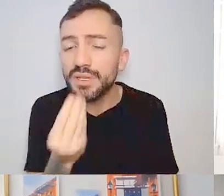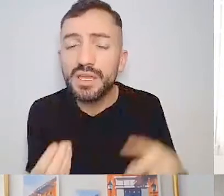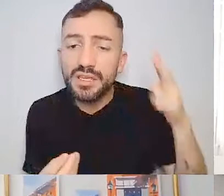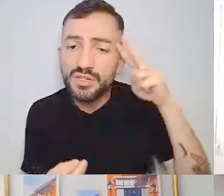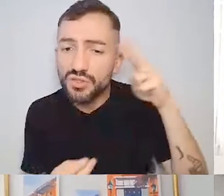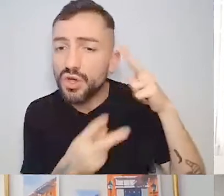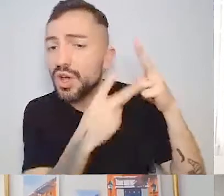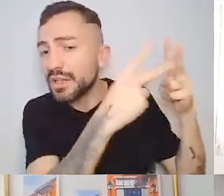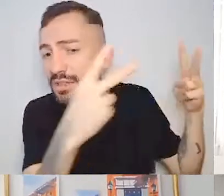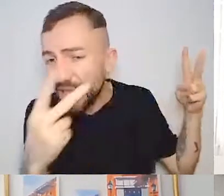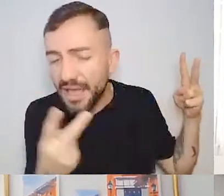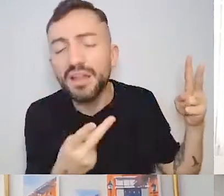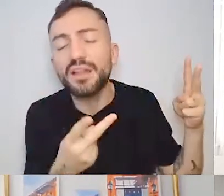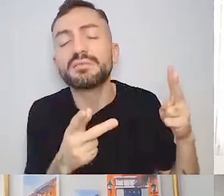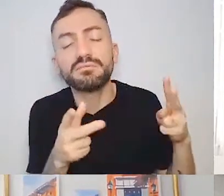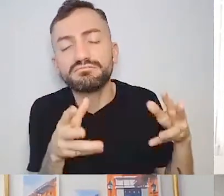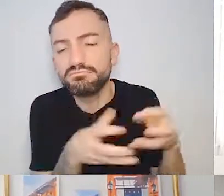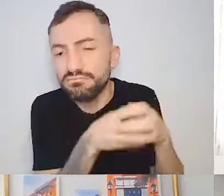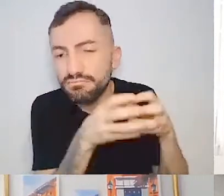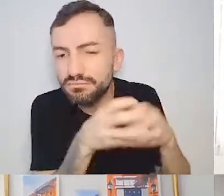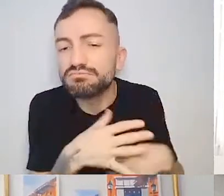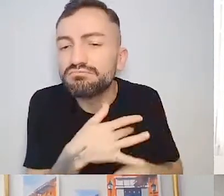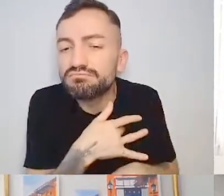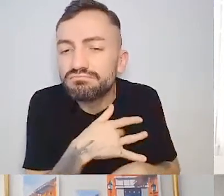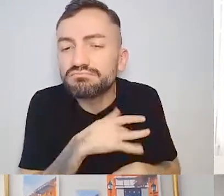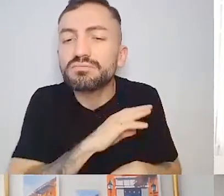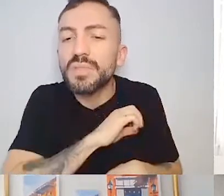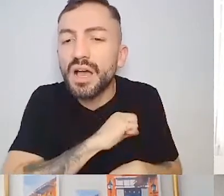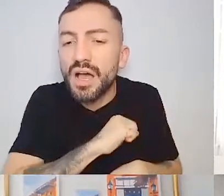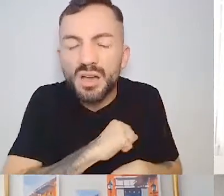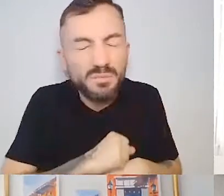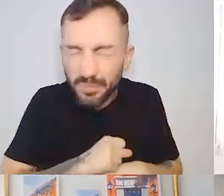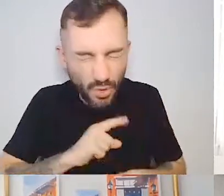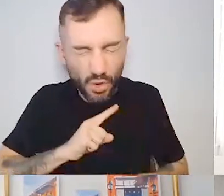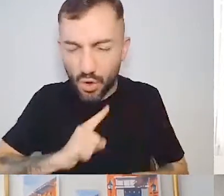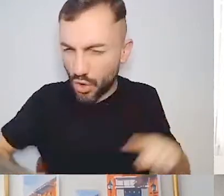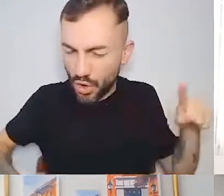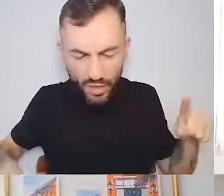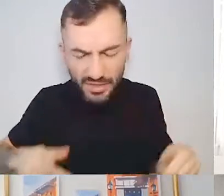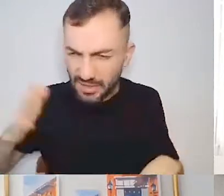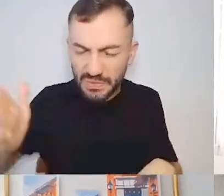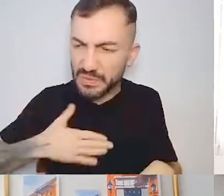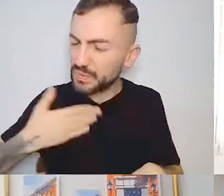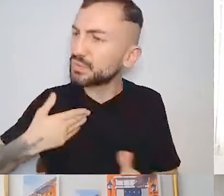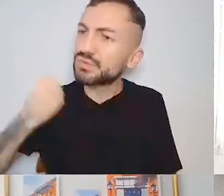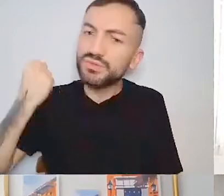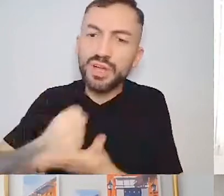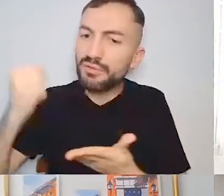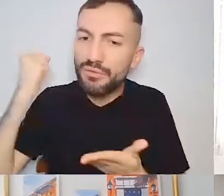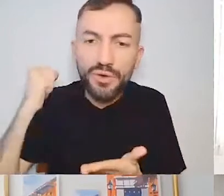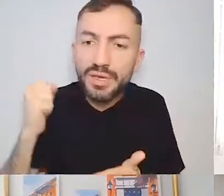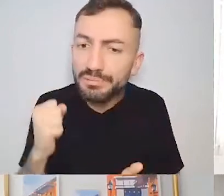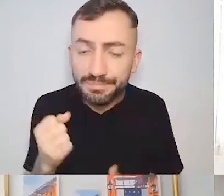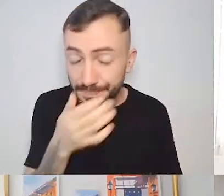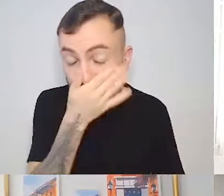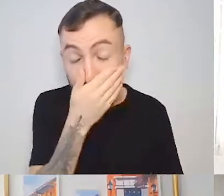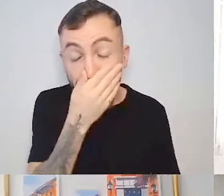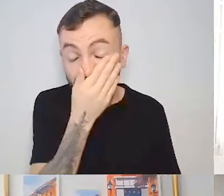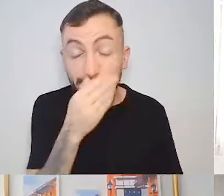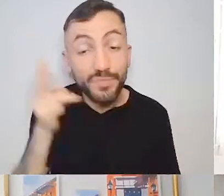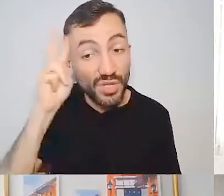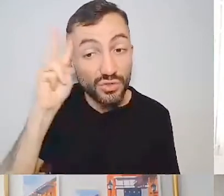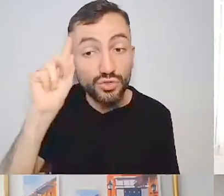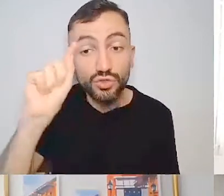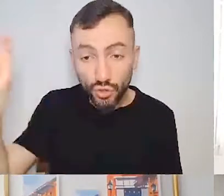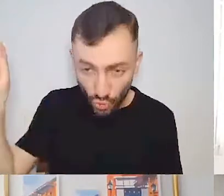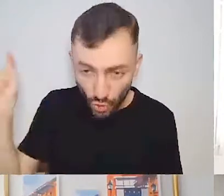afeto e de convívio interrompidas de forma tão abrupta e definitiva? São histórias que precisam ser